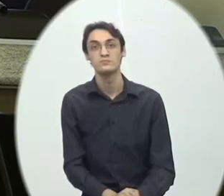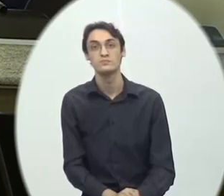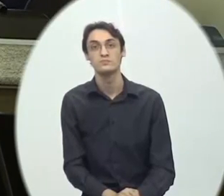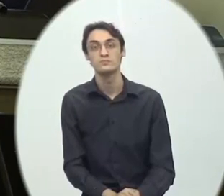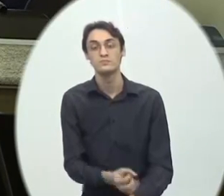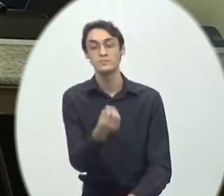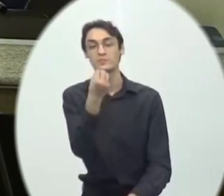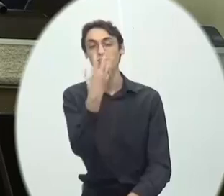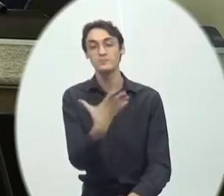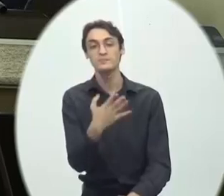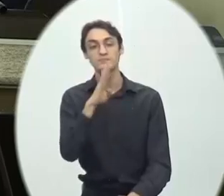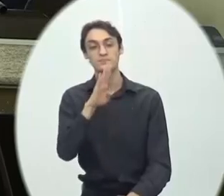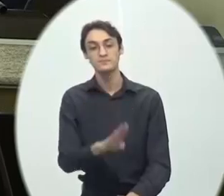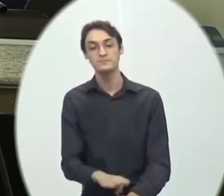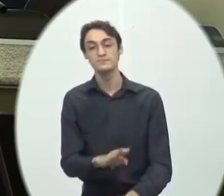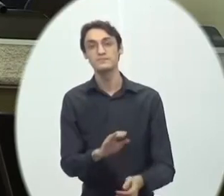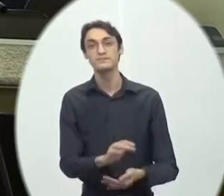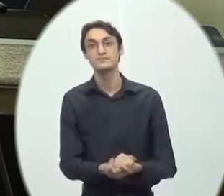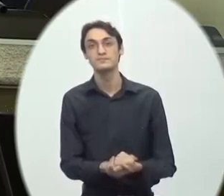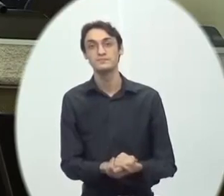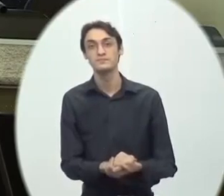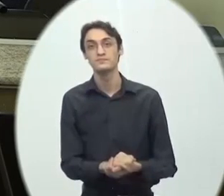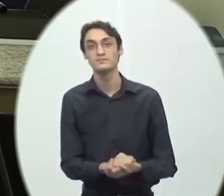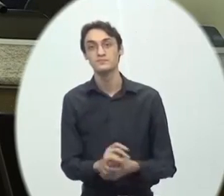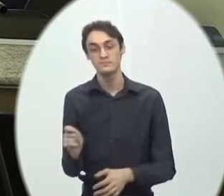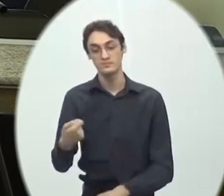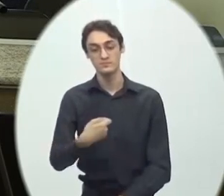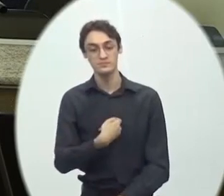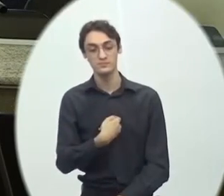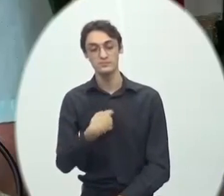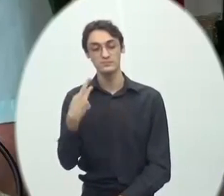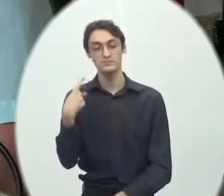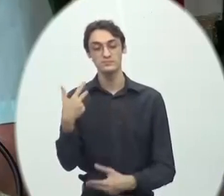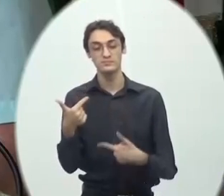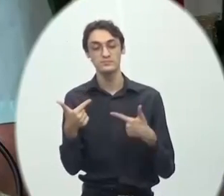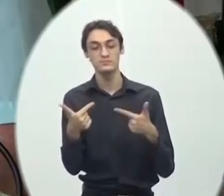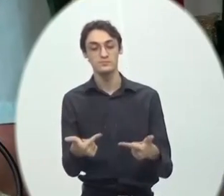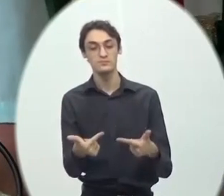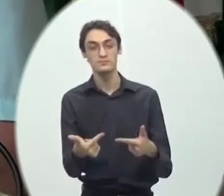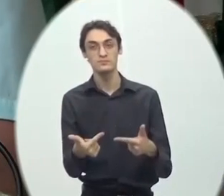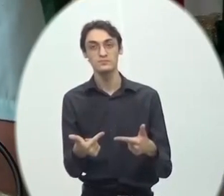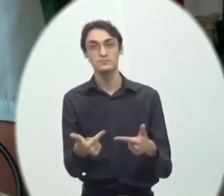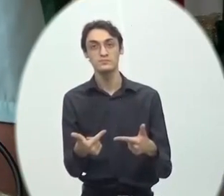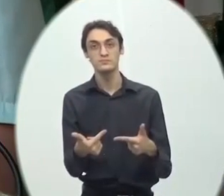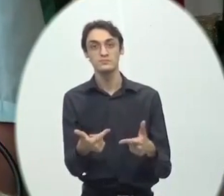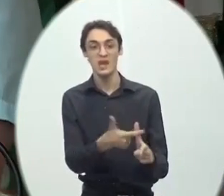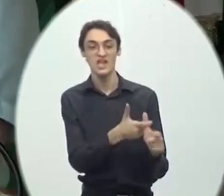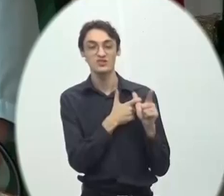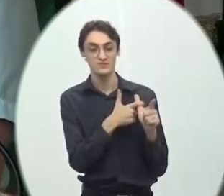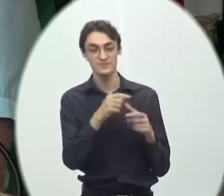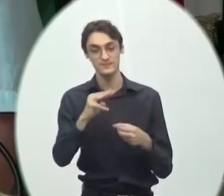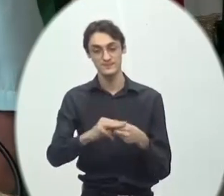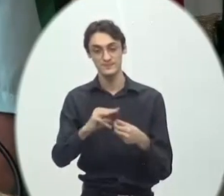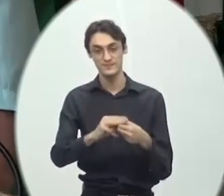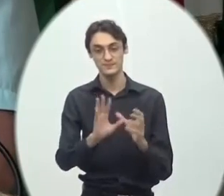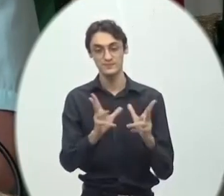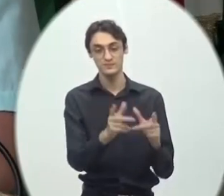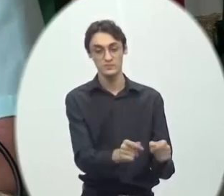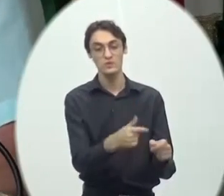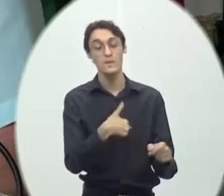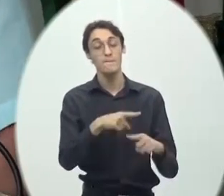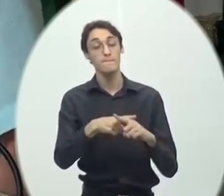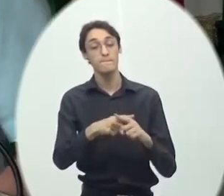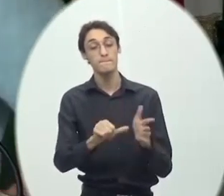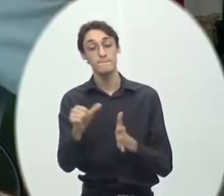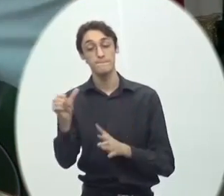Boa tarde. Este vereador tem acompanhado o endividamento do município. E o primeiro